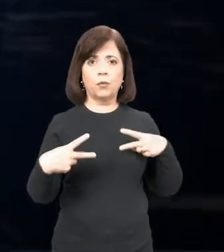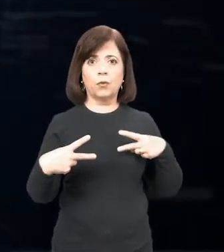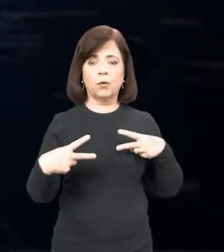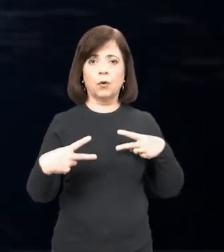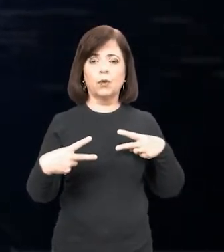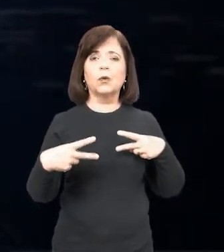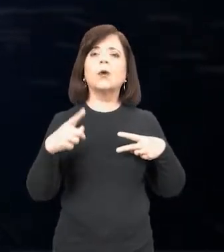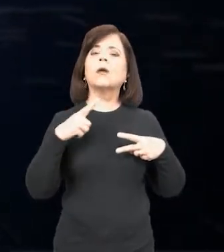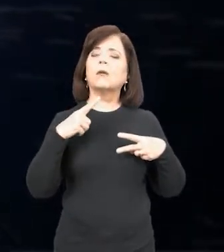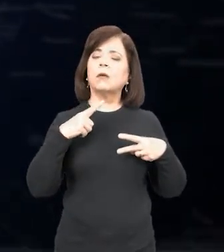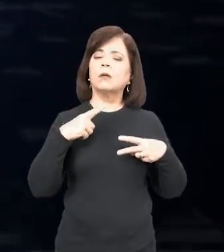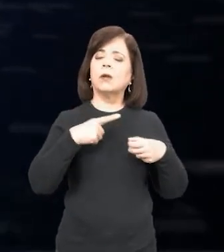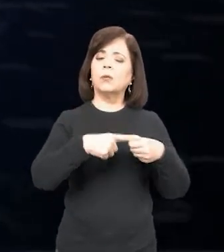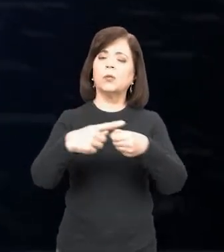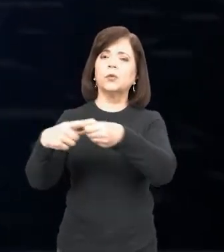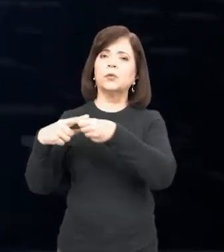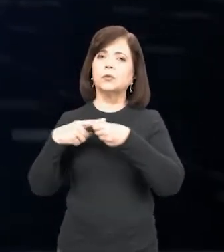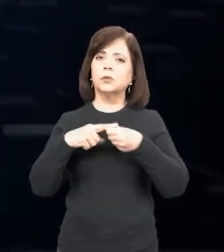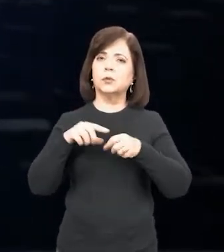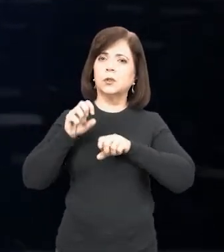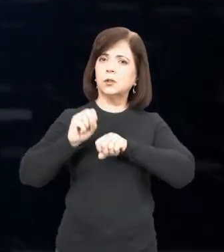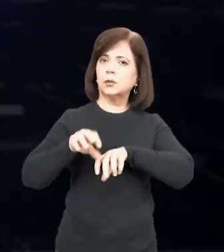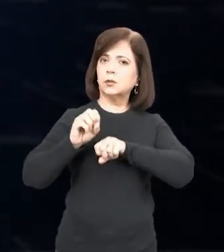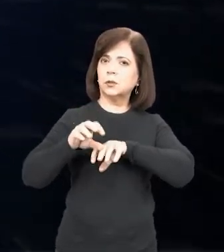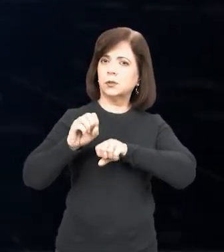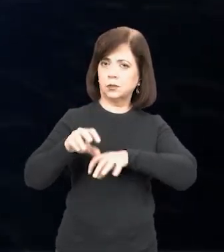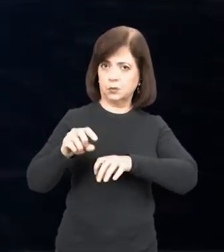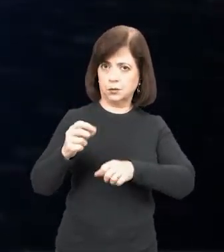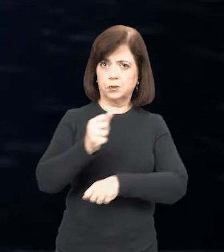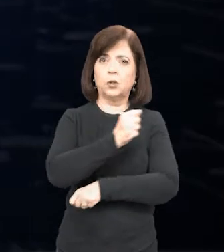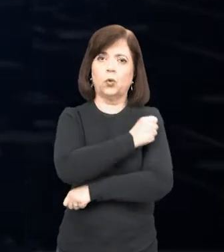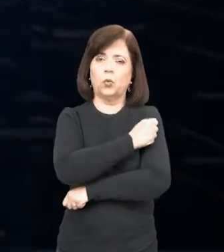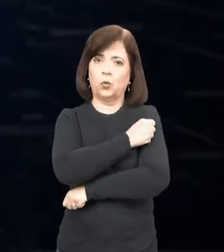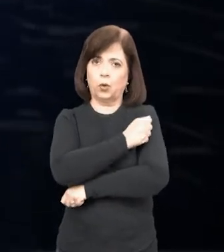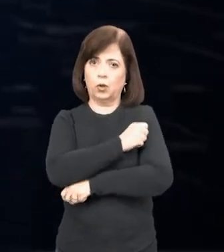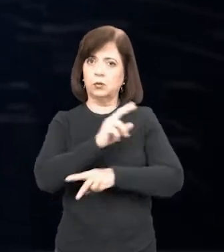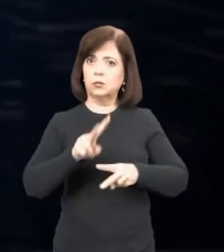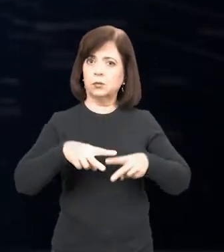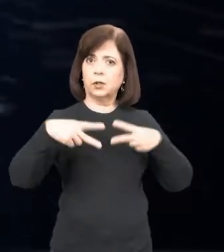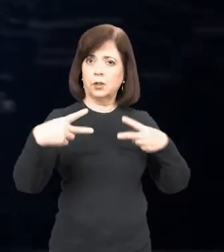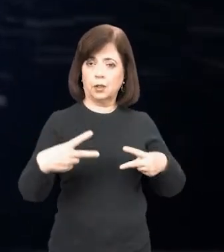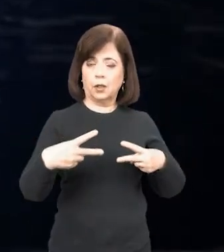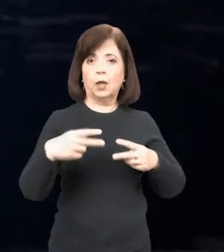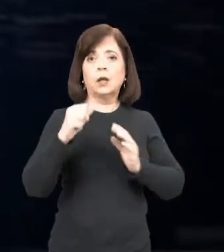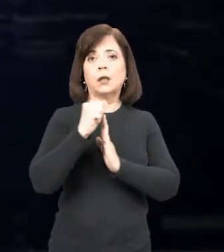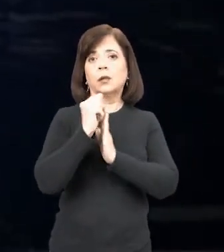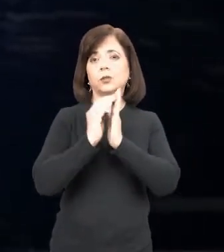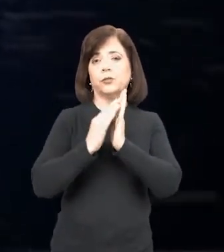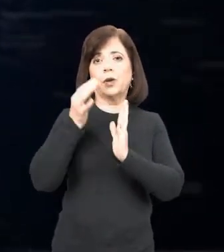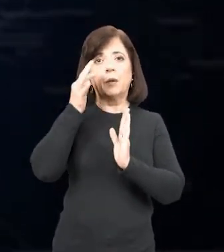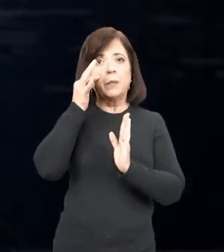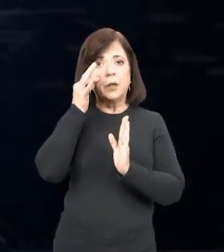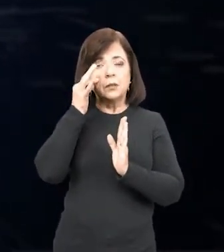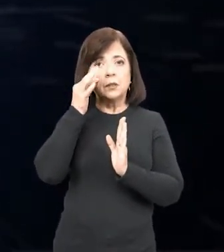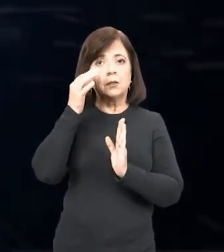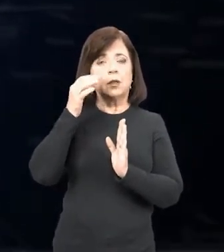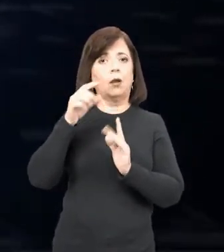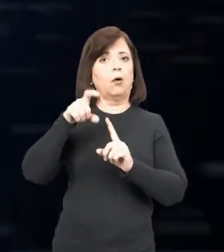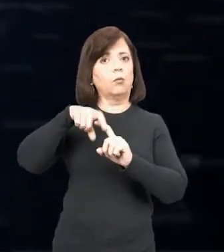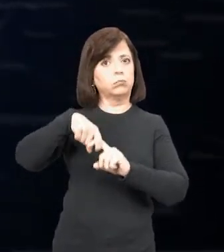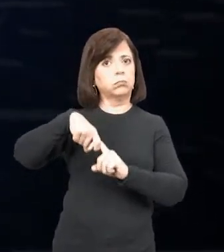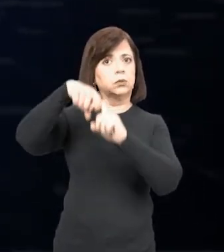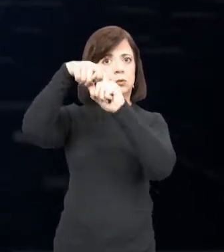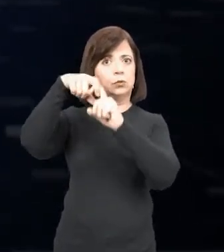sido oferecido por todos esses municípios aos alunos, porque mesmo com as atividades presenciais suspensas, o